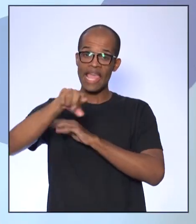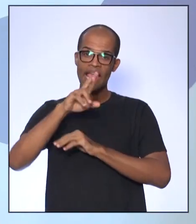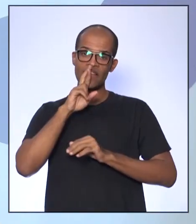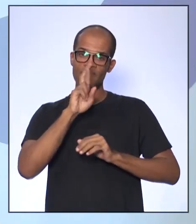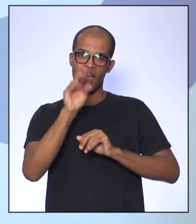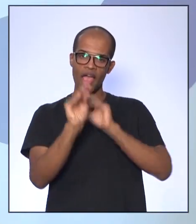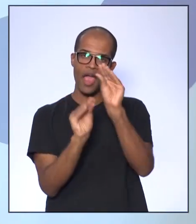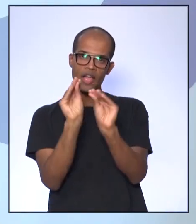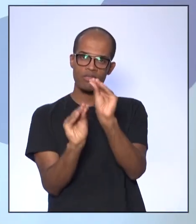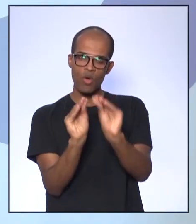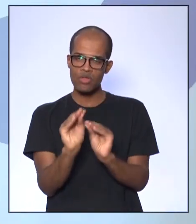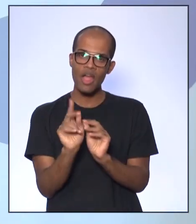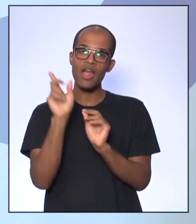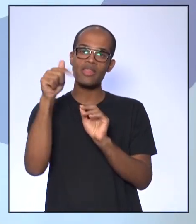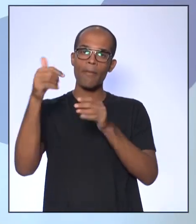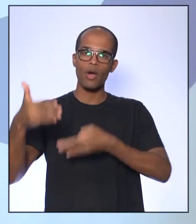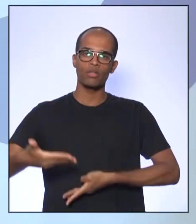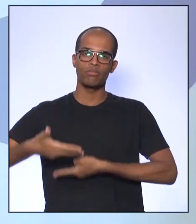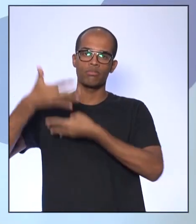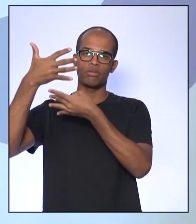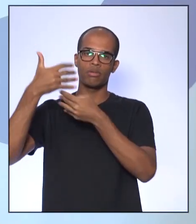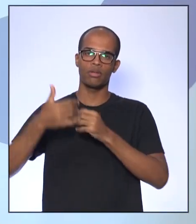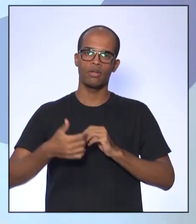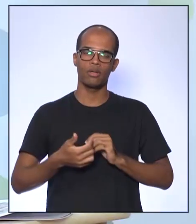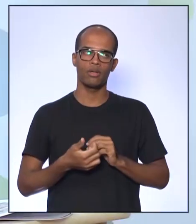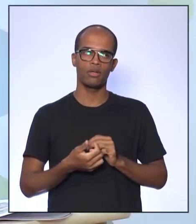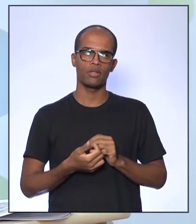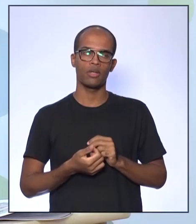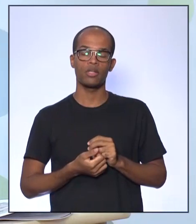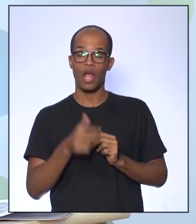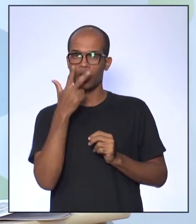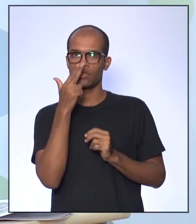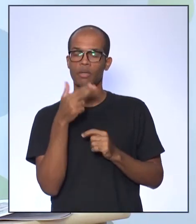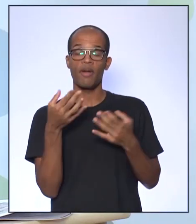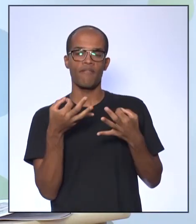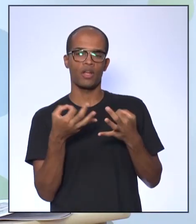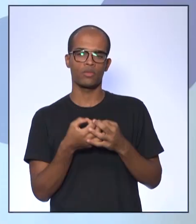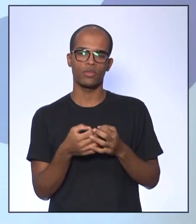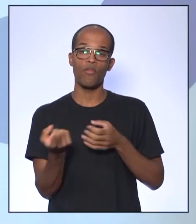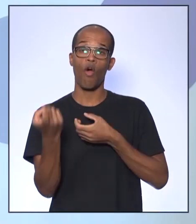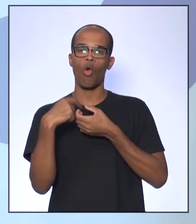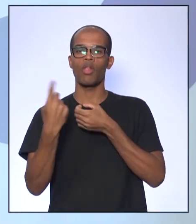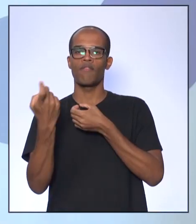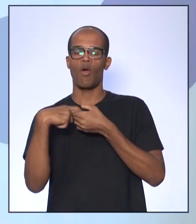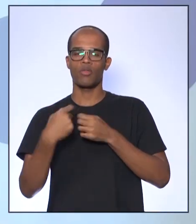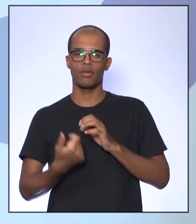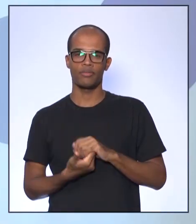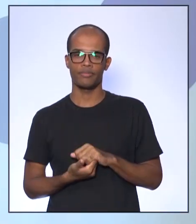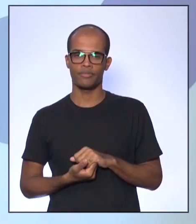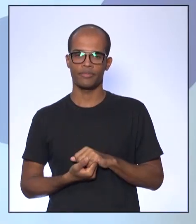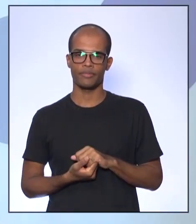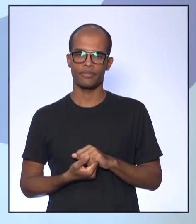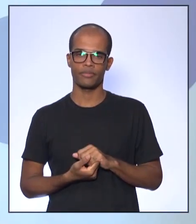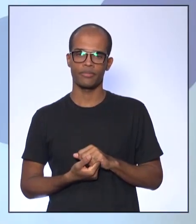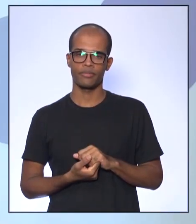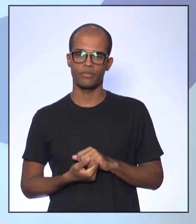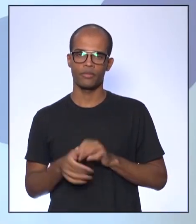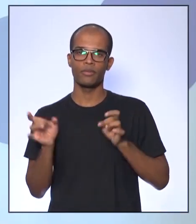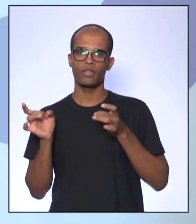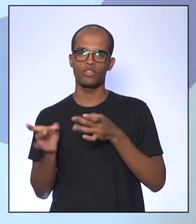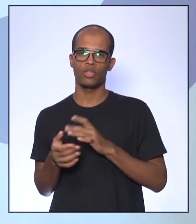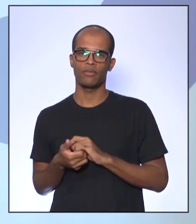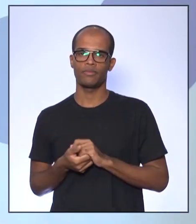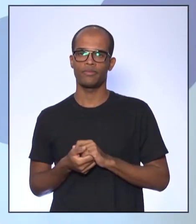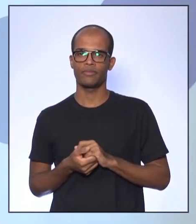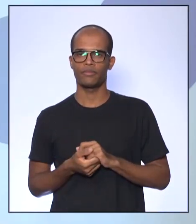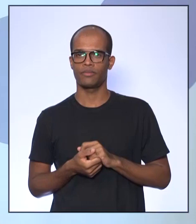chat, aí depois a gente coloca o slide com a resposta. Perfeito. Pode ser? Pode Então ser. volta o anterior. Aí, vamos deixar aí. E